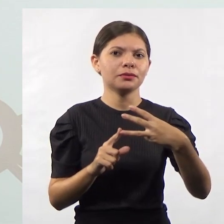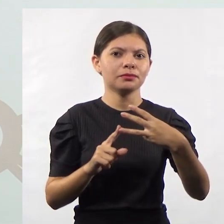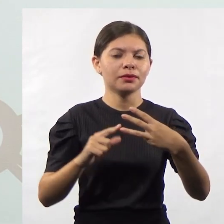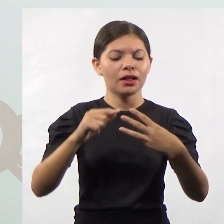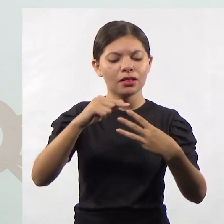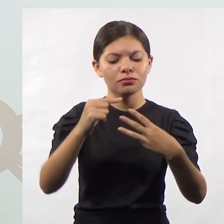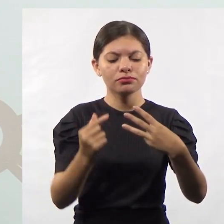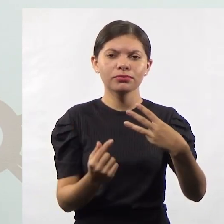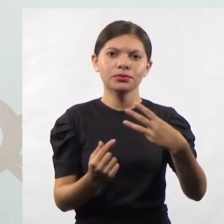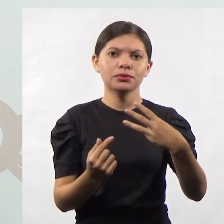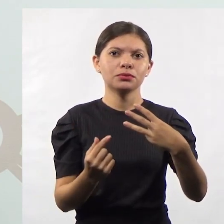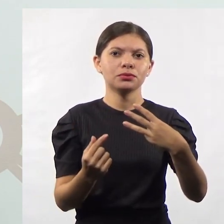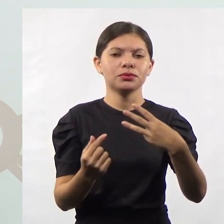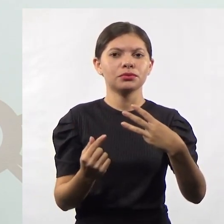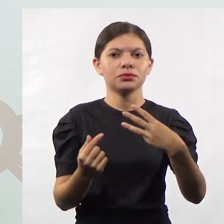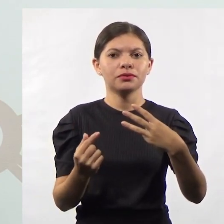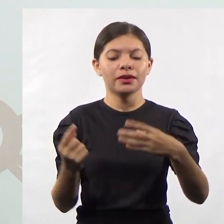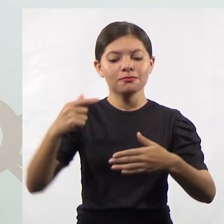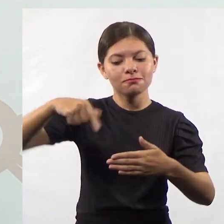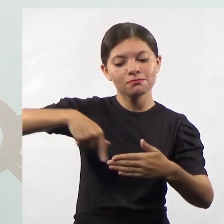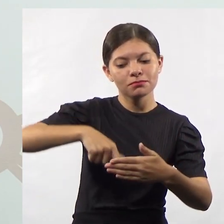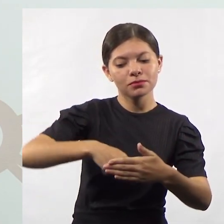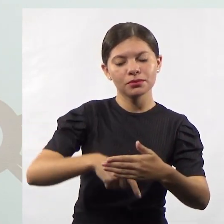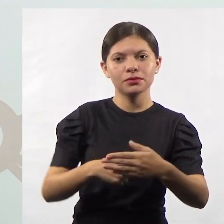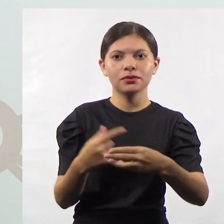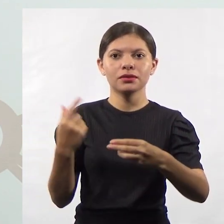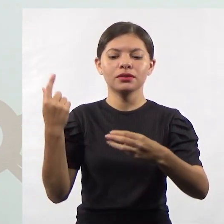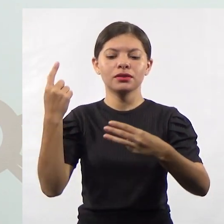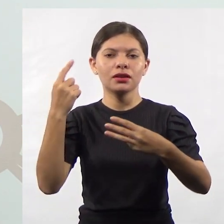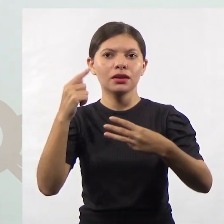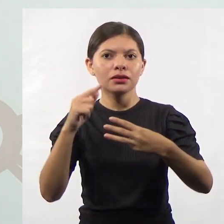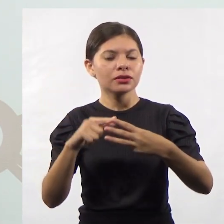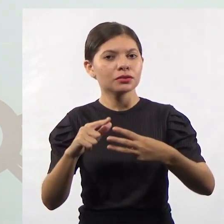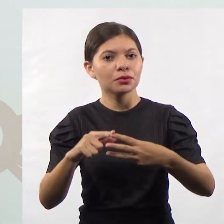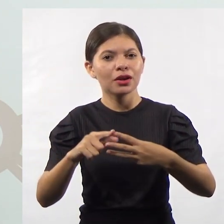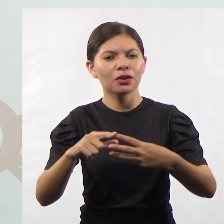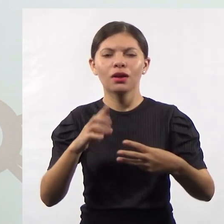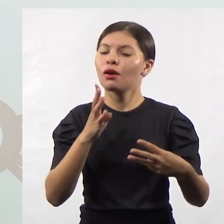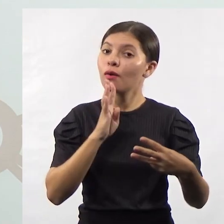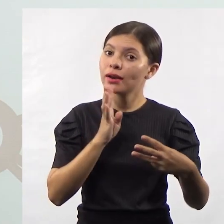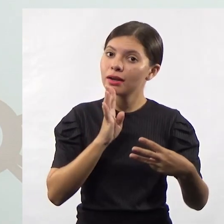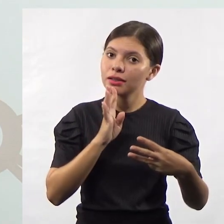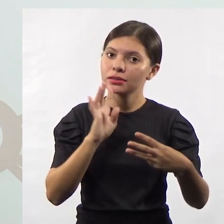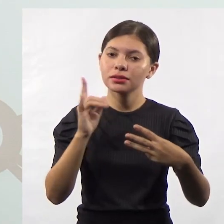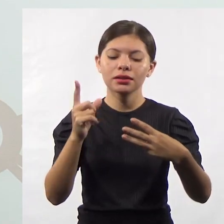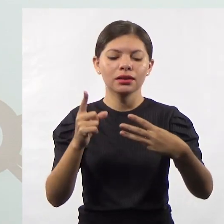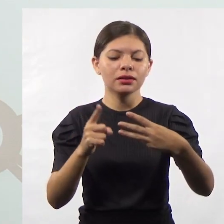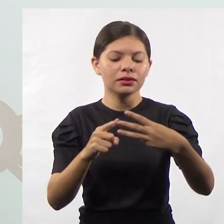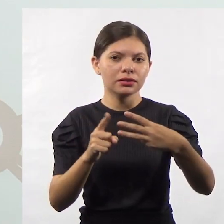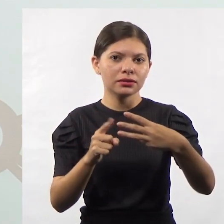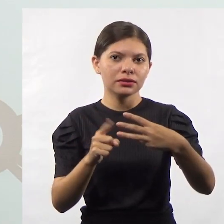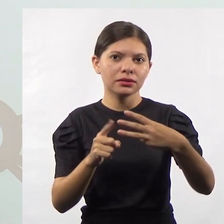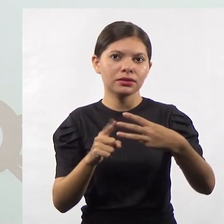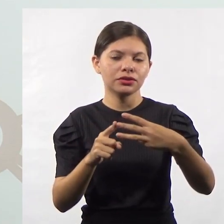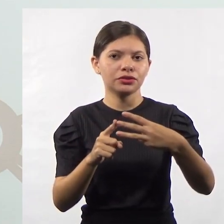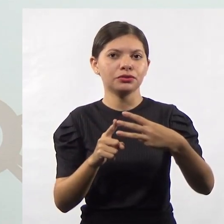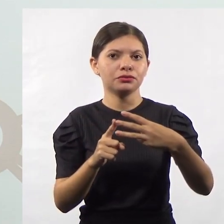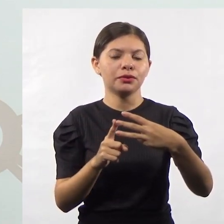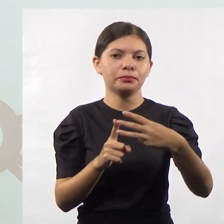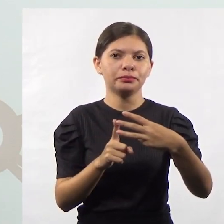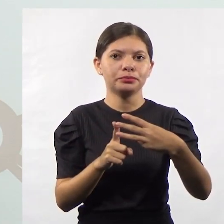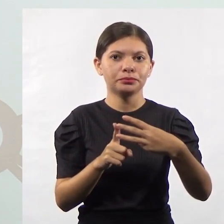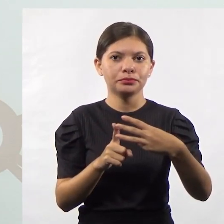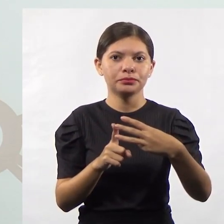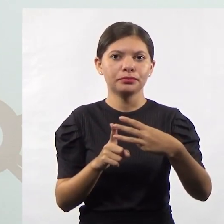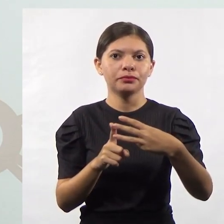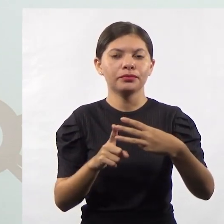explicativa. A sua estrutura vai se aprofundando. A exploratória, quando você só conhece; a descritiva, quando você, além